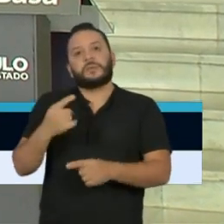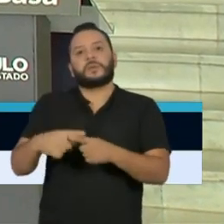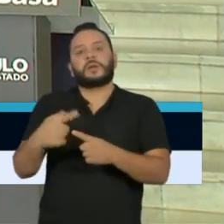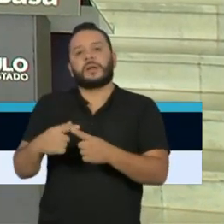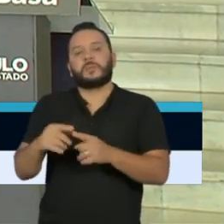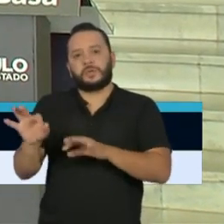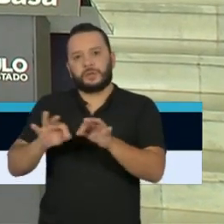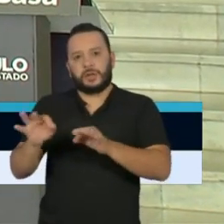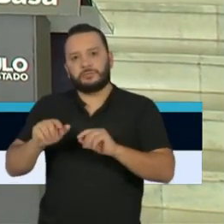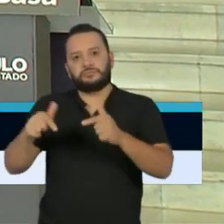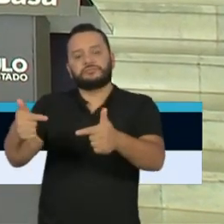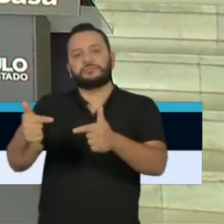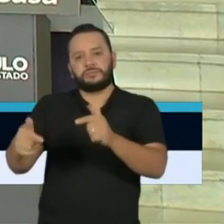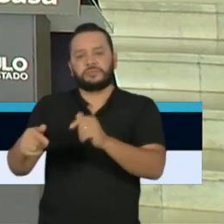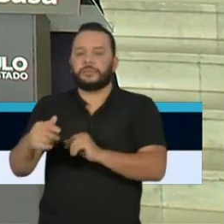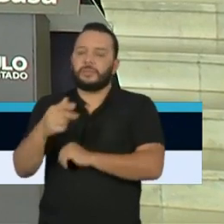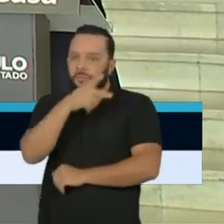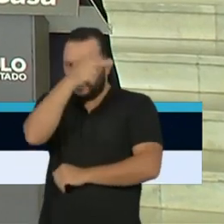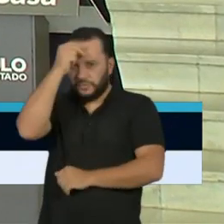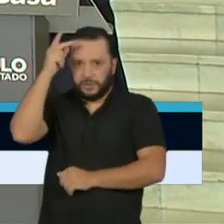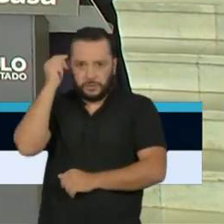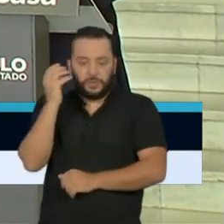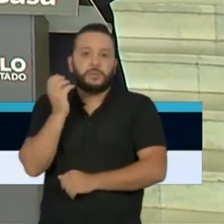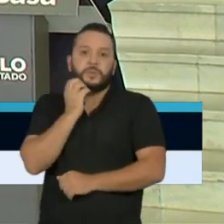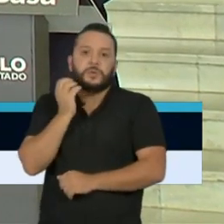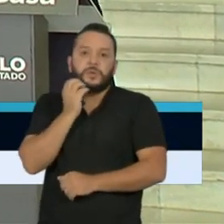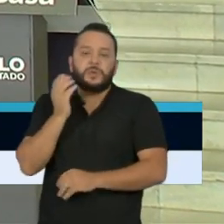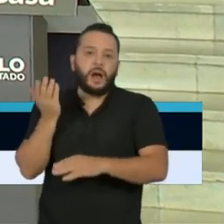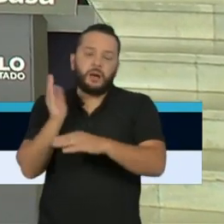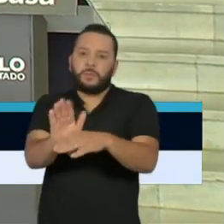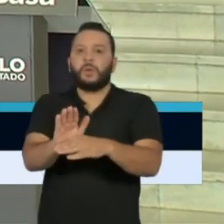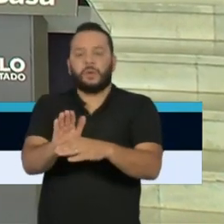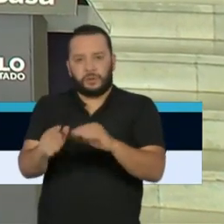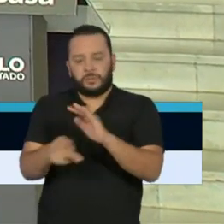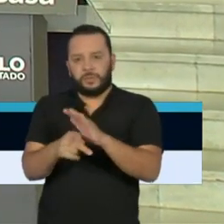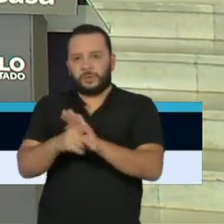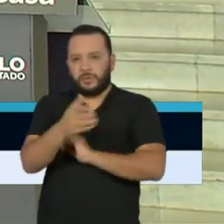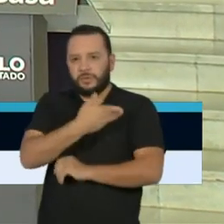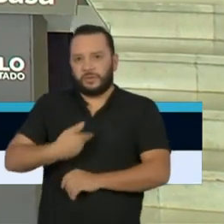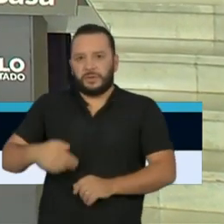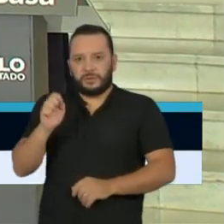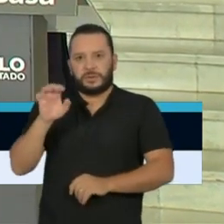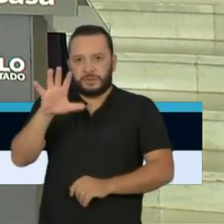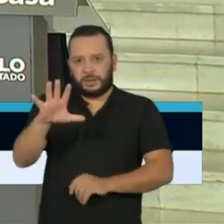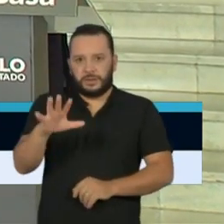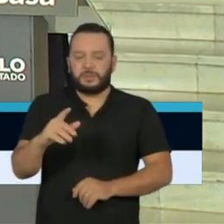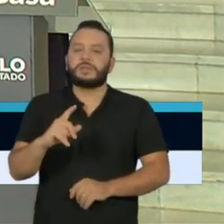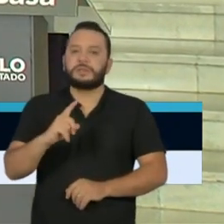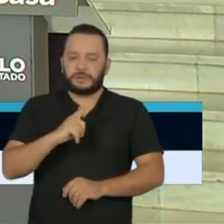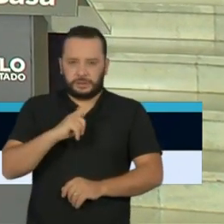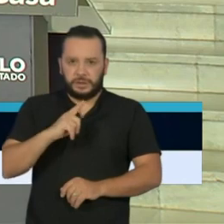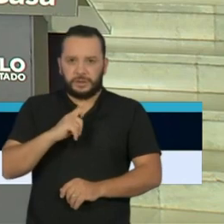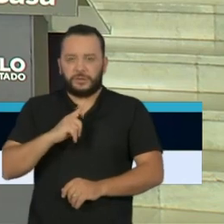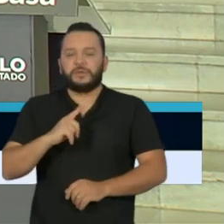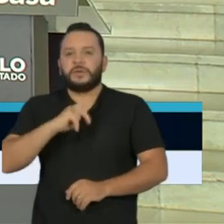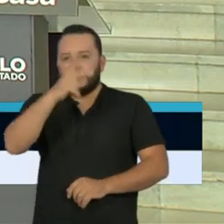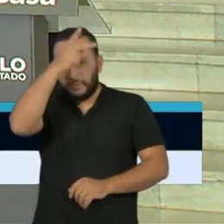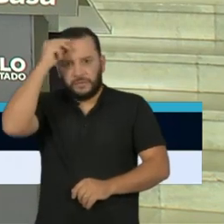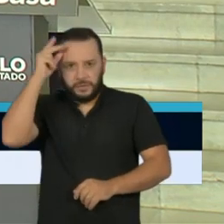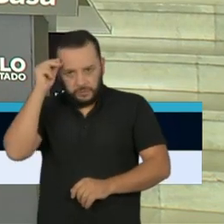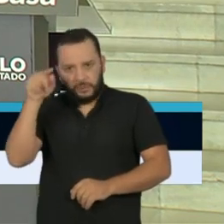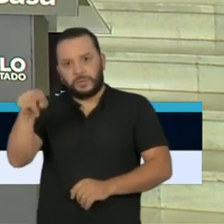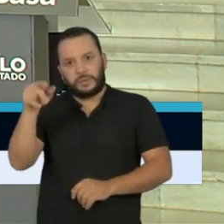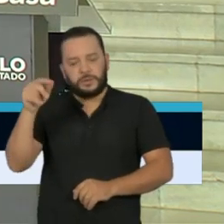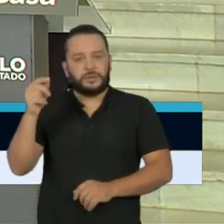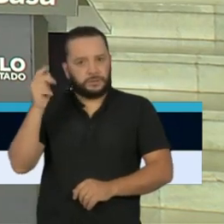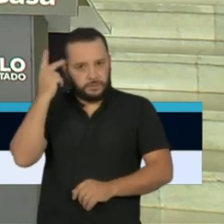do prefeito Bruno Covas, com o apoio financeiro do governo do Estado, mas também houve o aporte de recursos da Prefeitura de São Paulo.